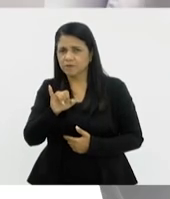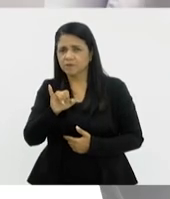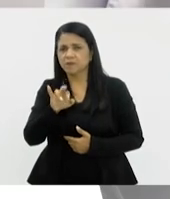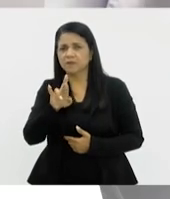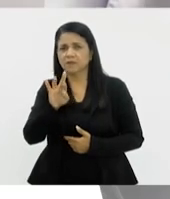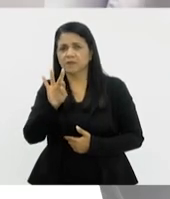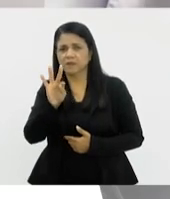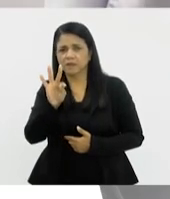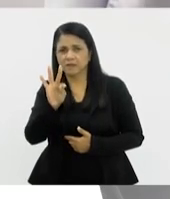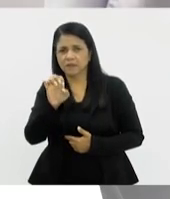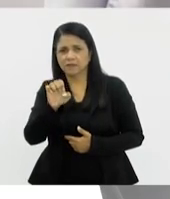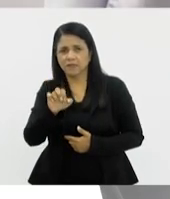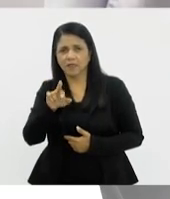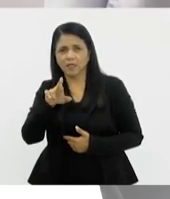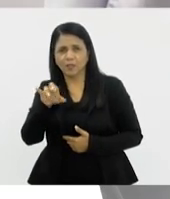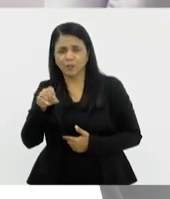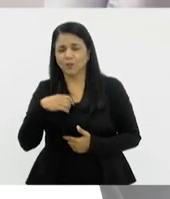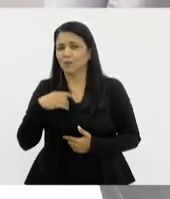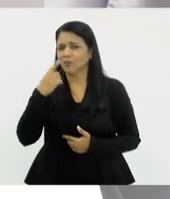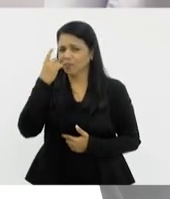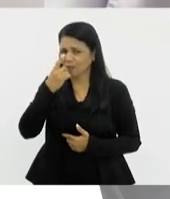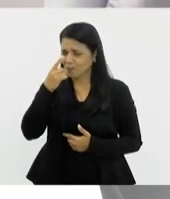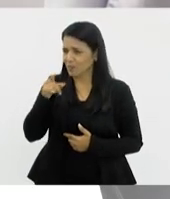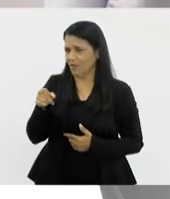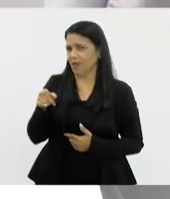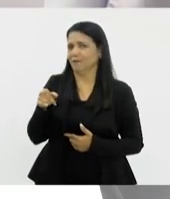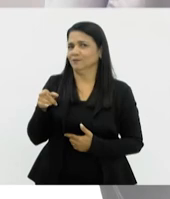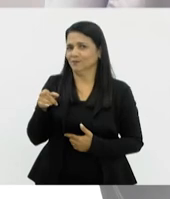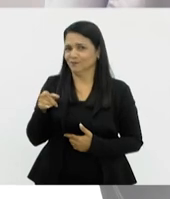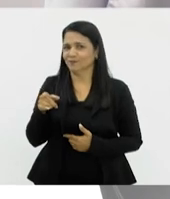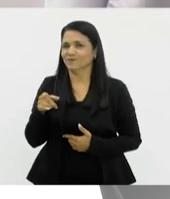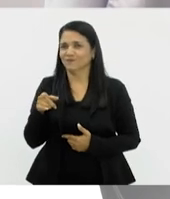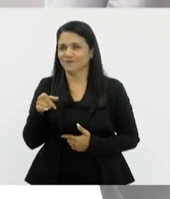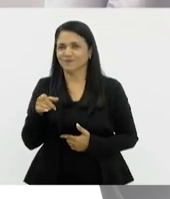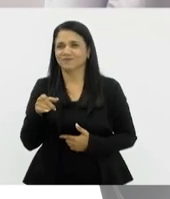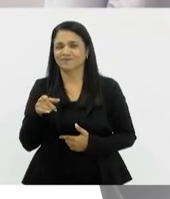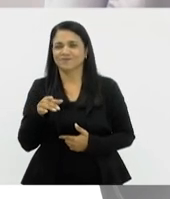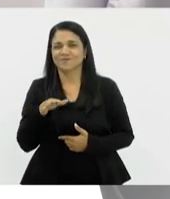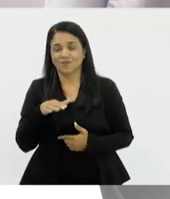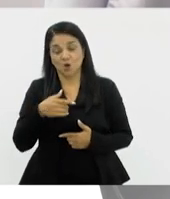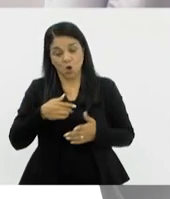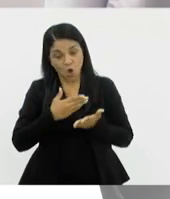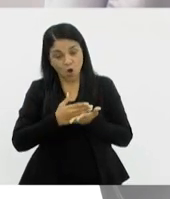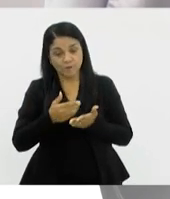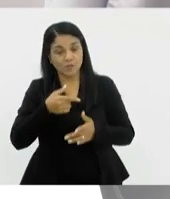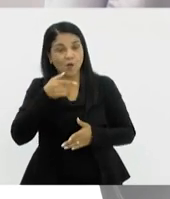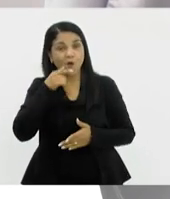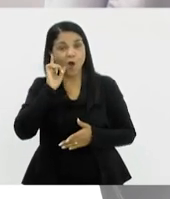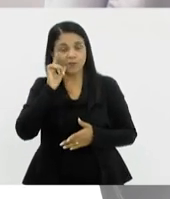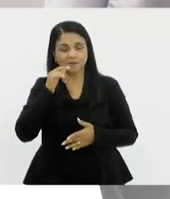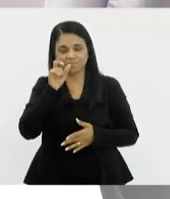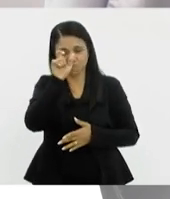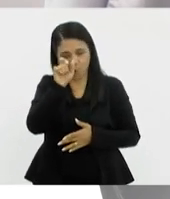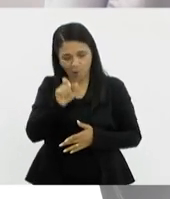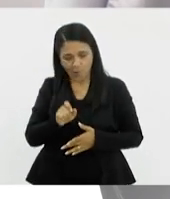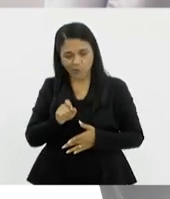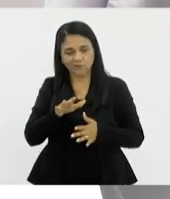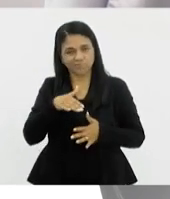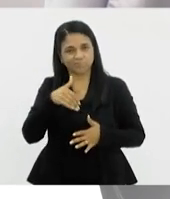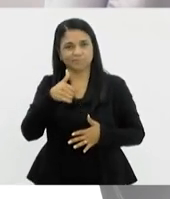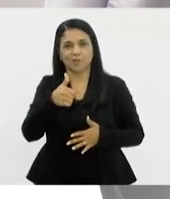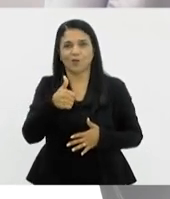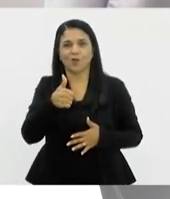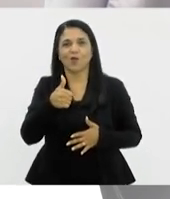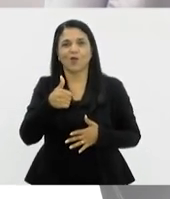um bom crossfiteiro. Comecei agora, comecei ontem. Para melhorar a sua ontem. Coluna. Comecei ontem. A sua coluna tão sadia agradece ao